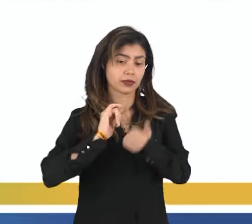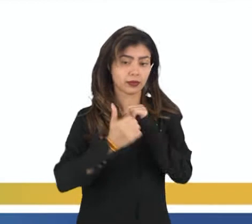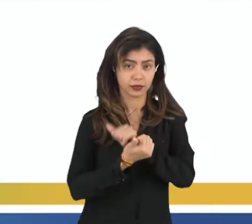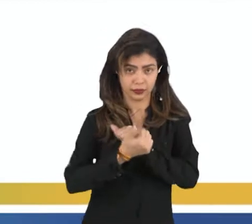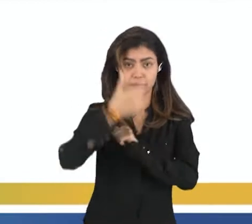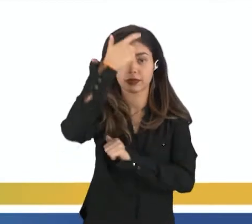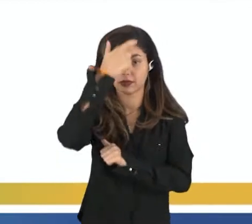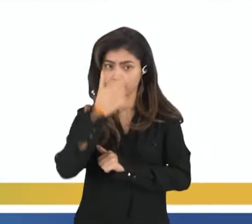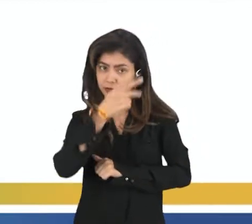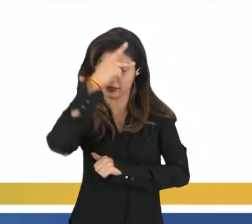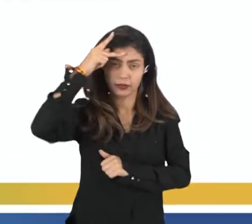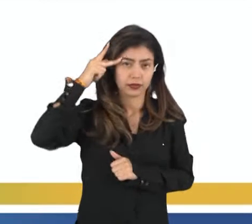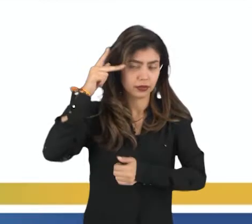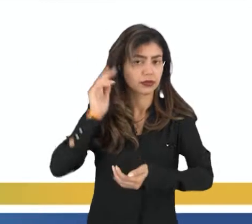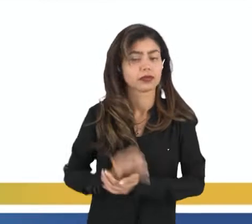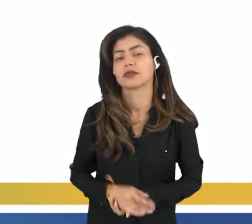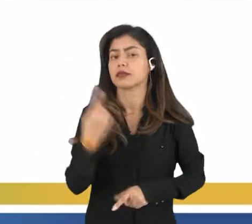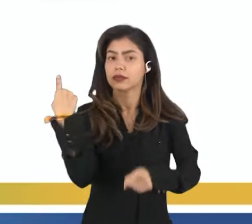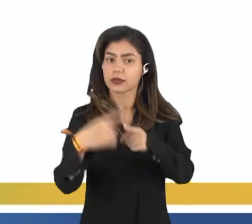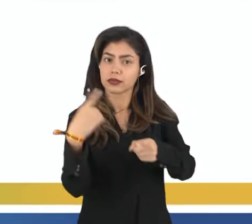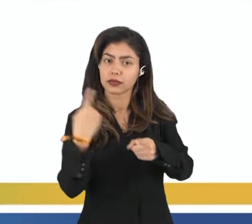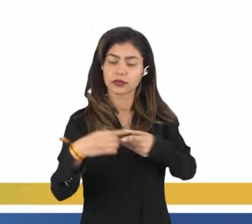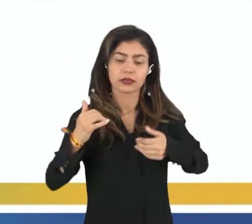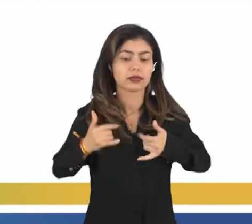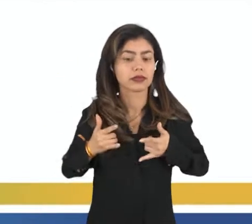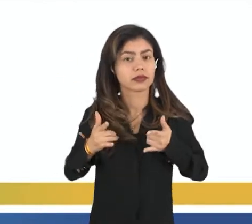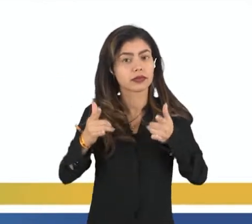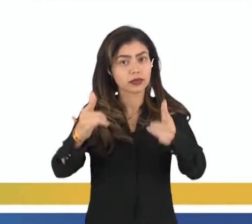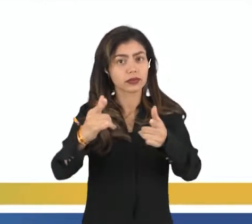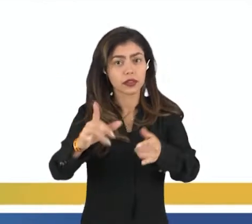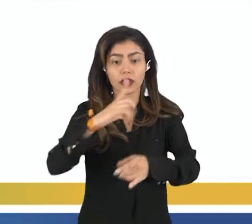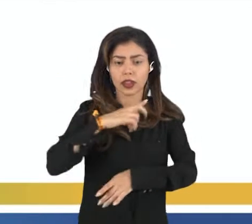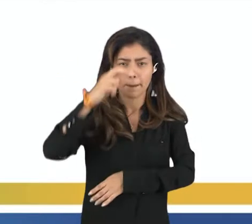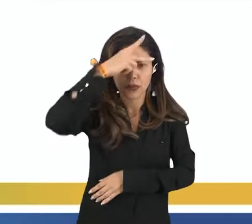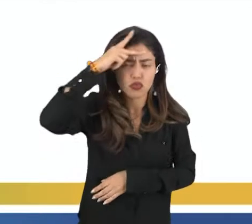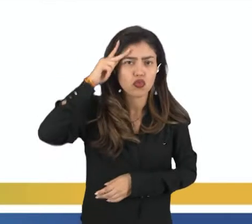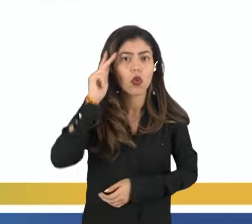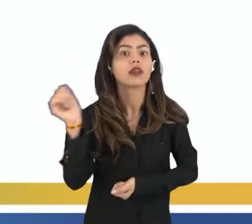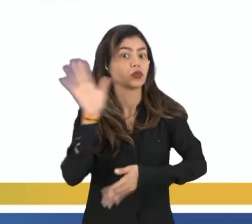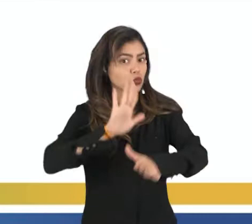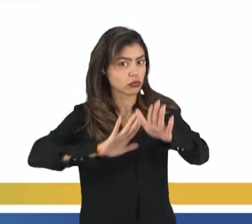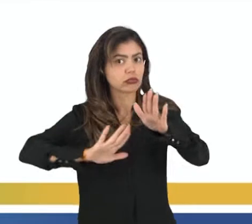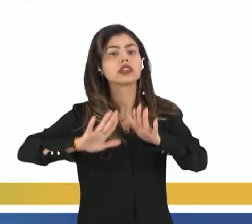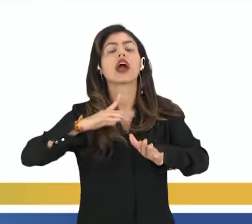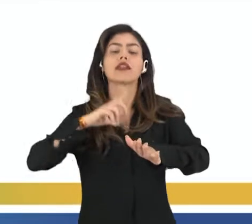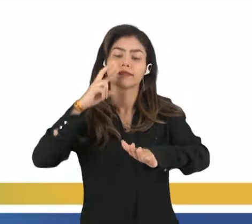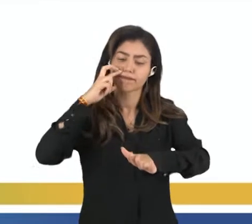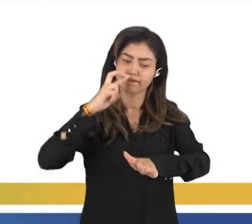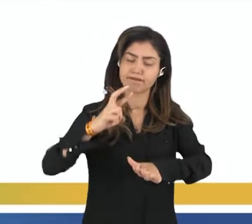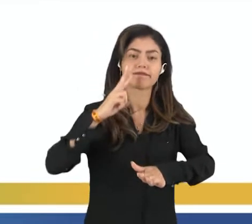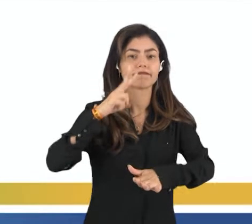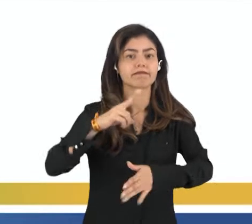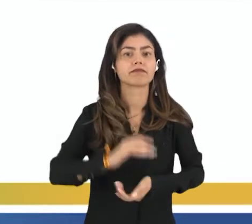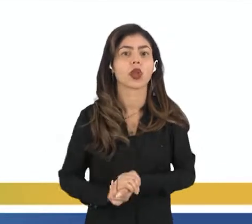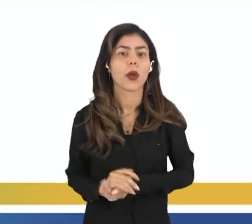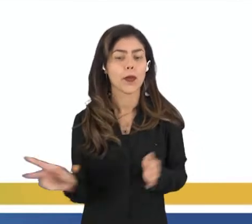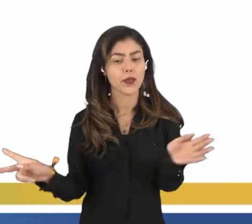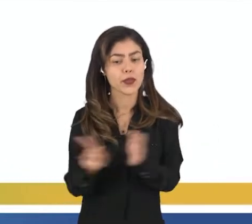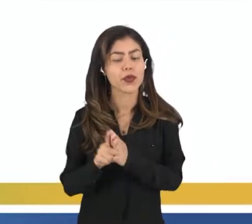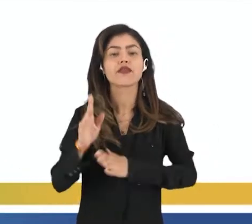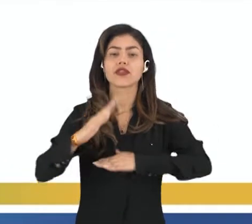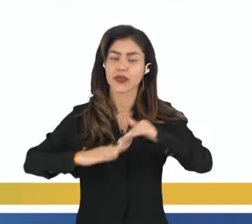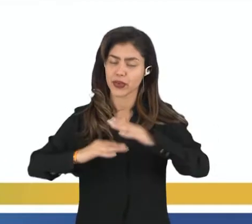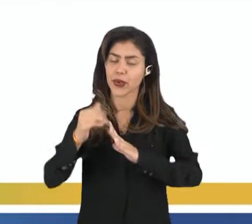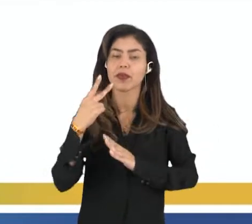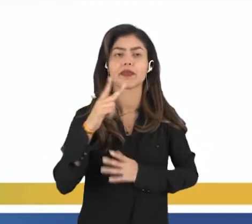o arvorismo, mesmo porque o percurso é acompanhado por monitores. Além disso, há um todo aparato de